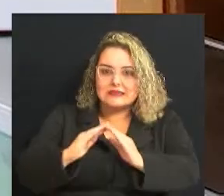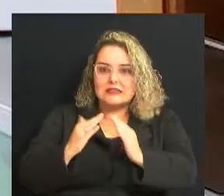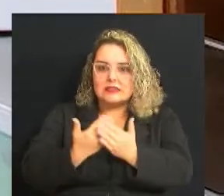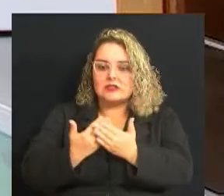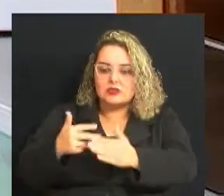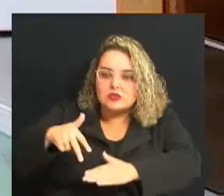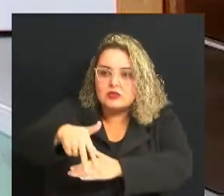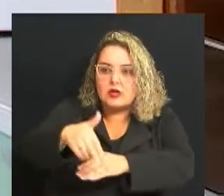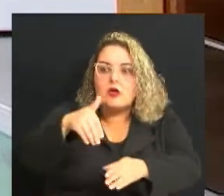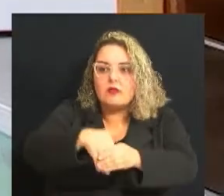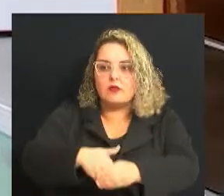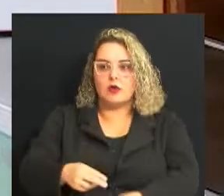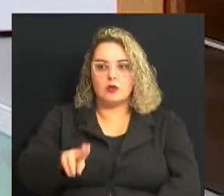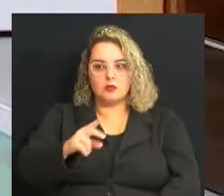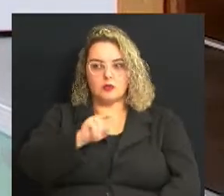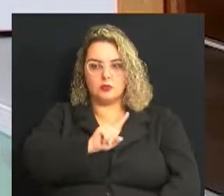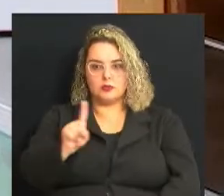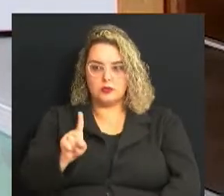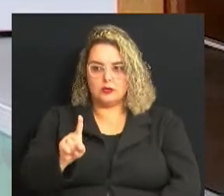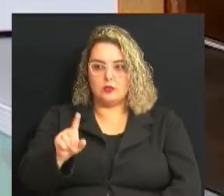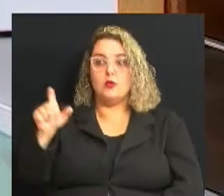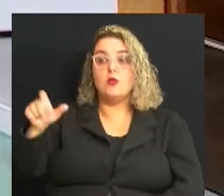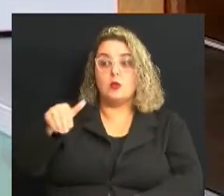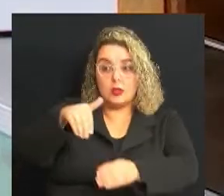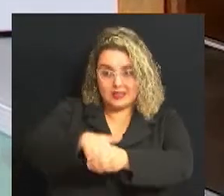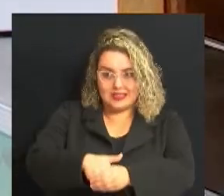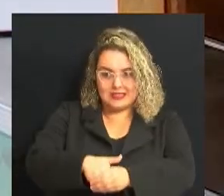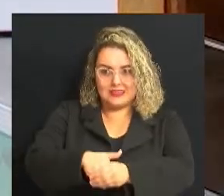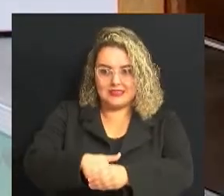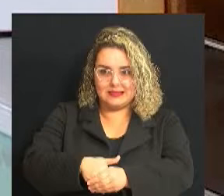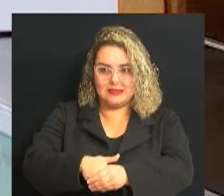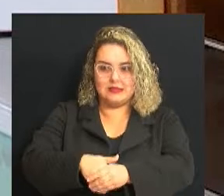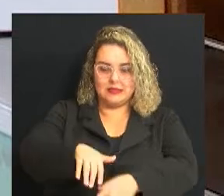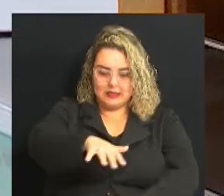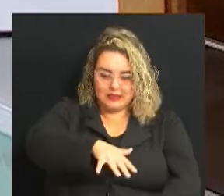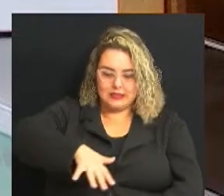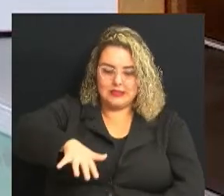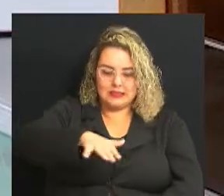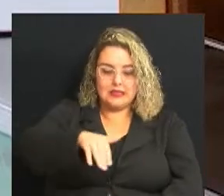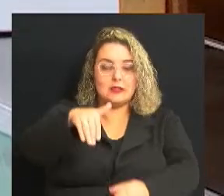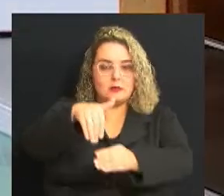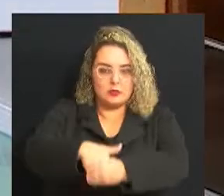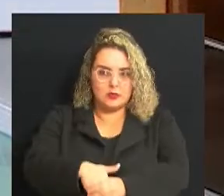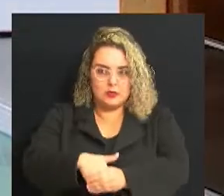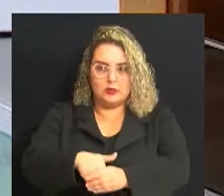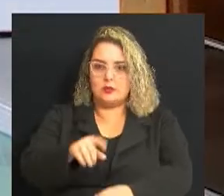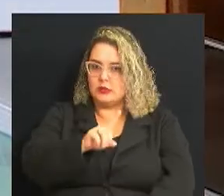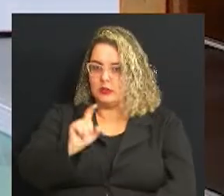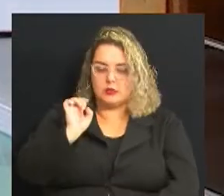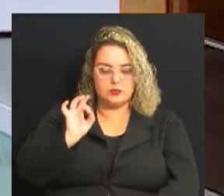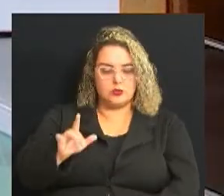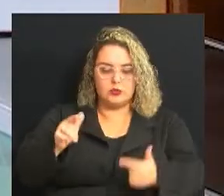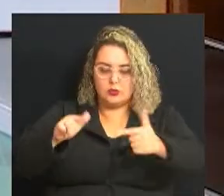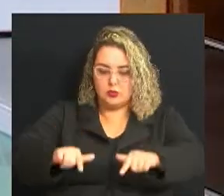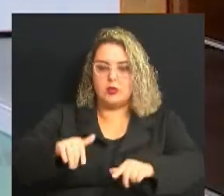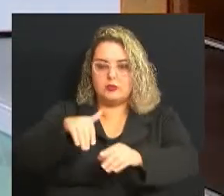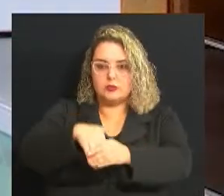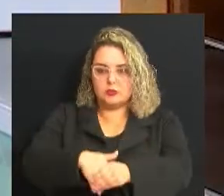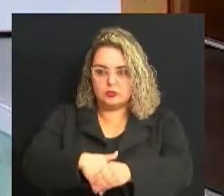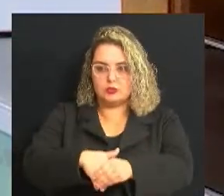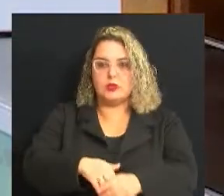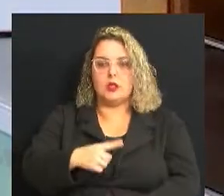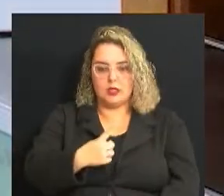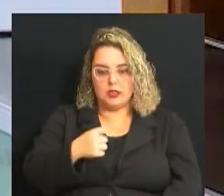ainda vota ou não? O eleitor ele tem que estar na sessão para votar, não só no local de votação. Às